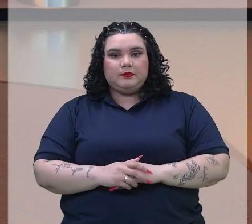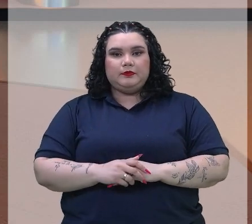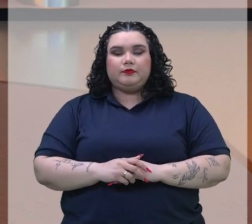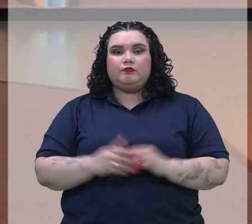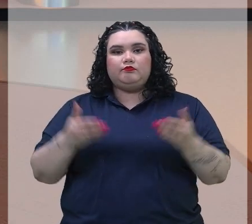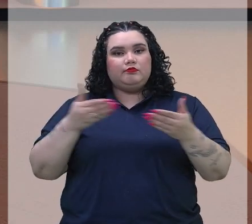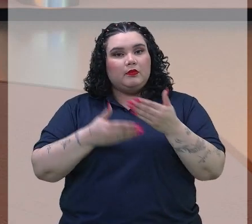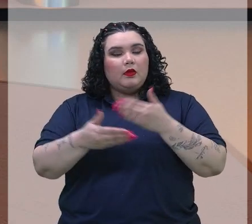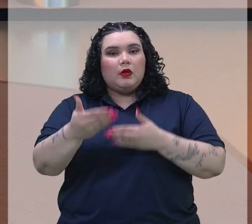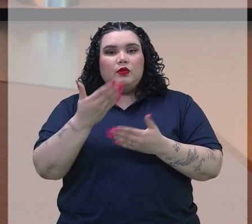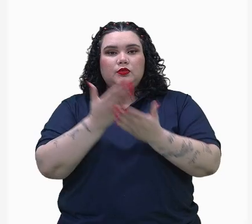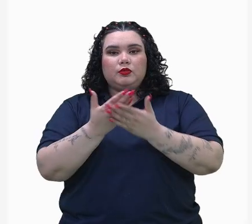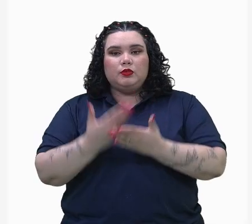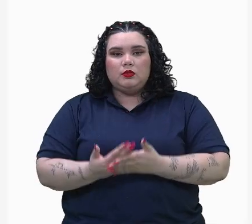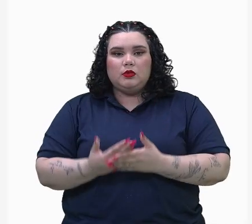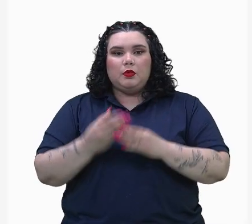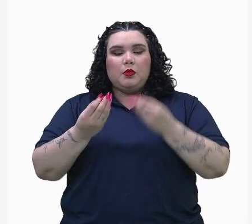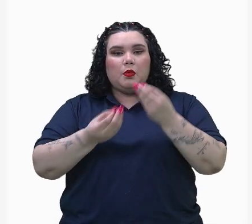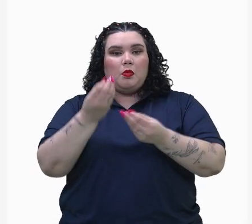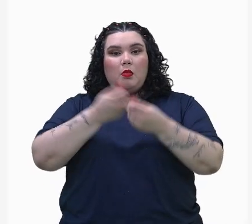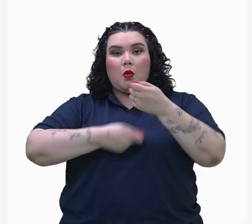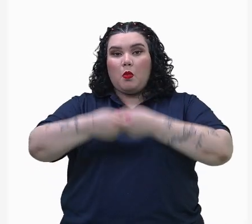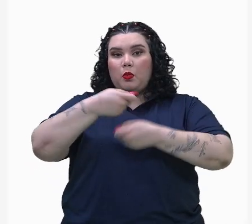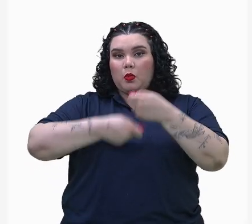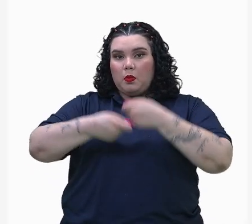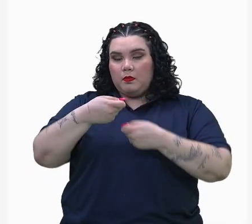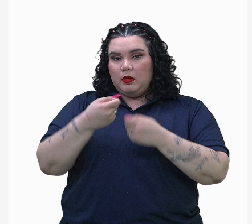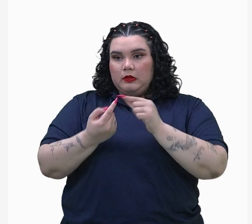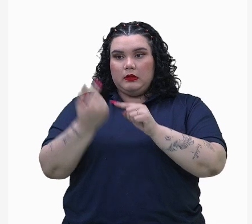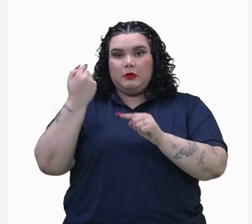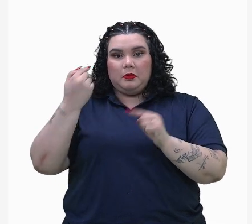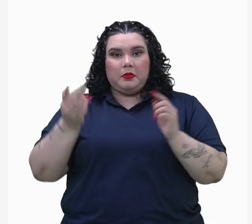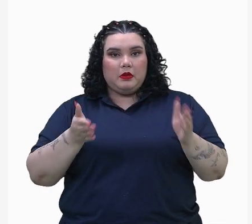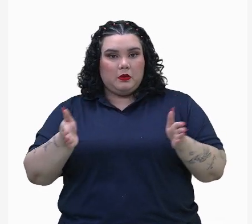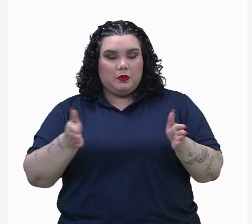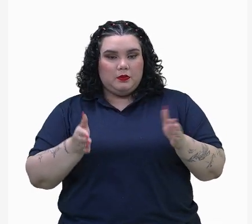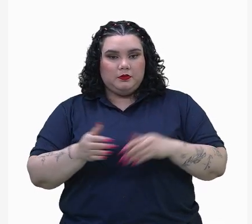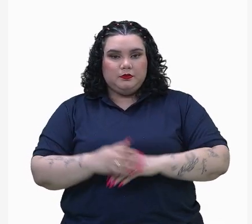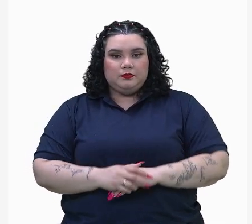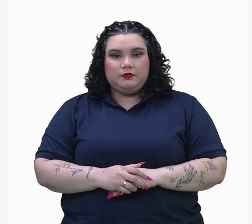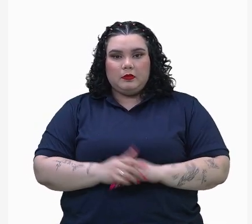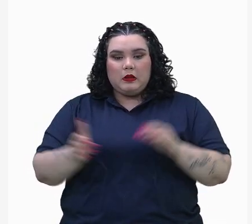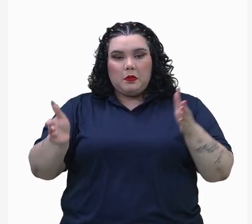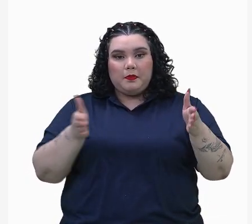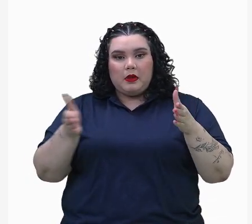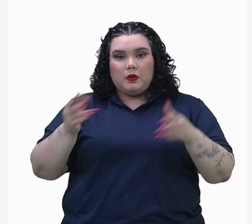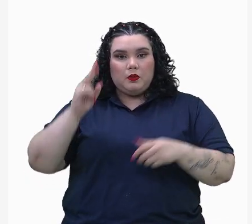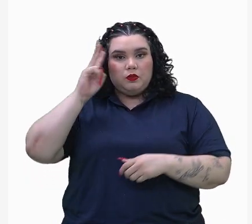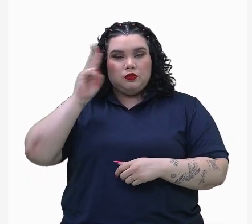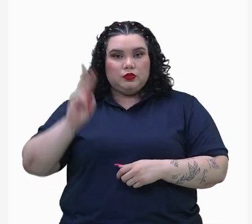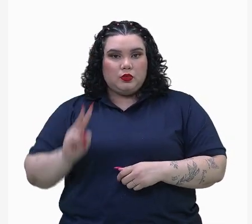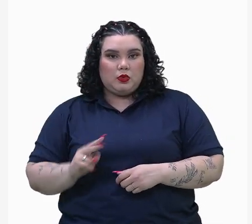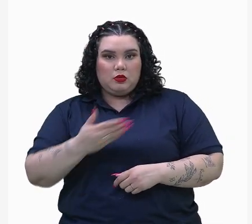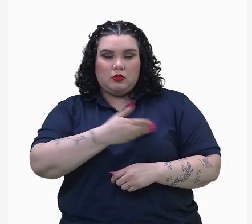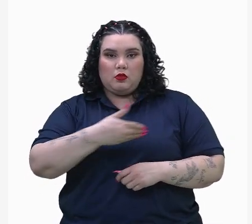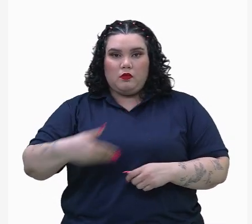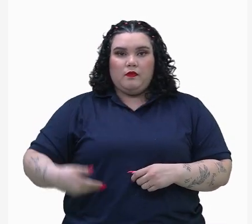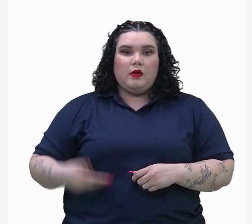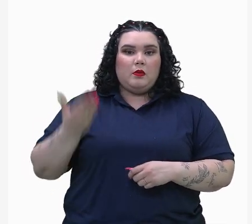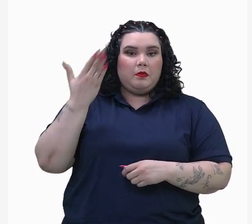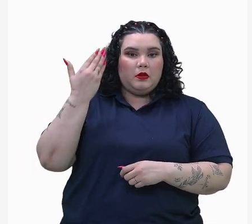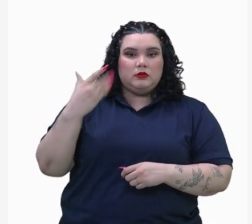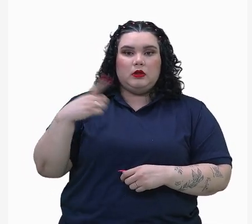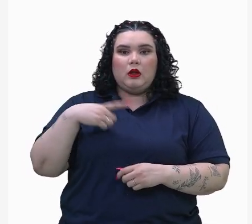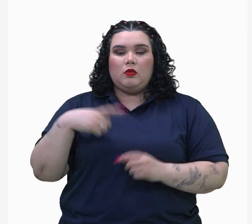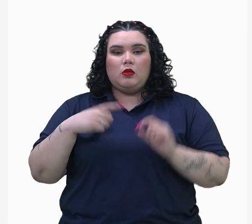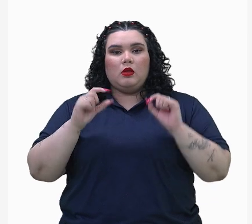conhecer então como era a economia no Antigo Regime. Durante o Antigo Regime, vigorava o